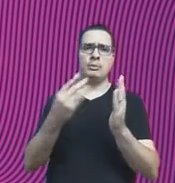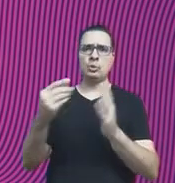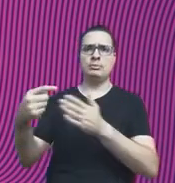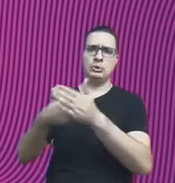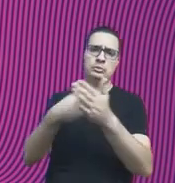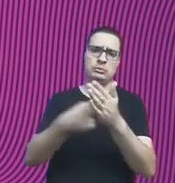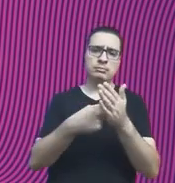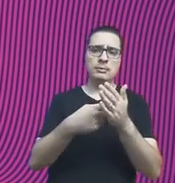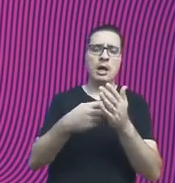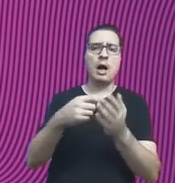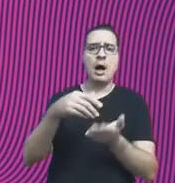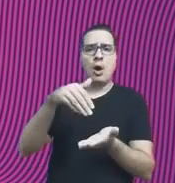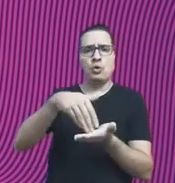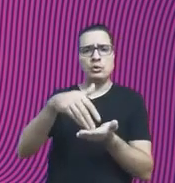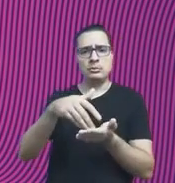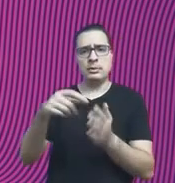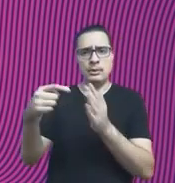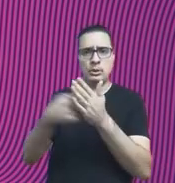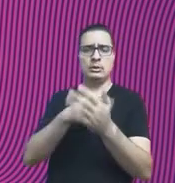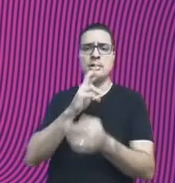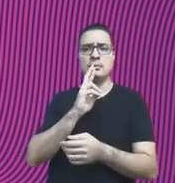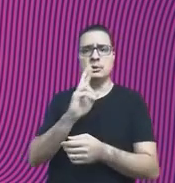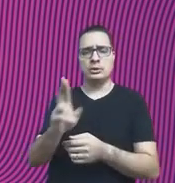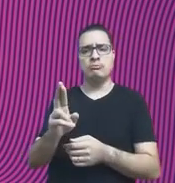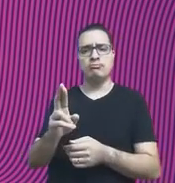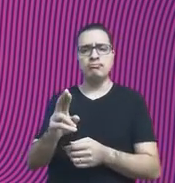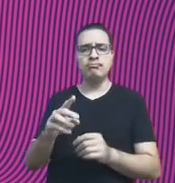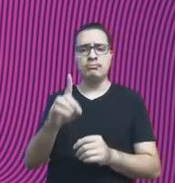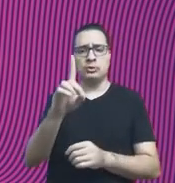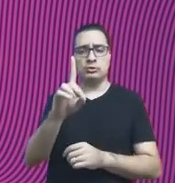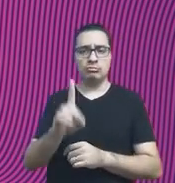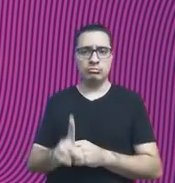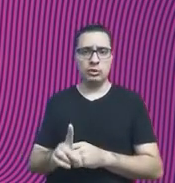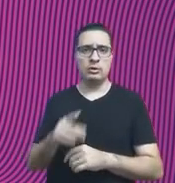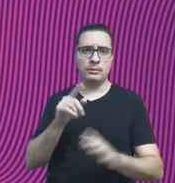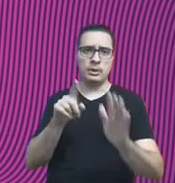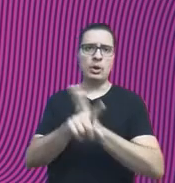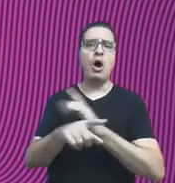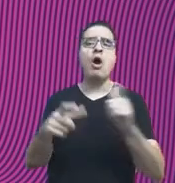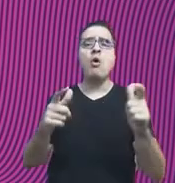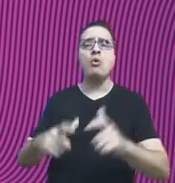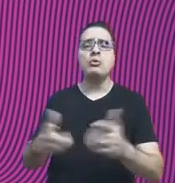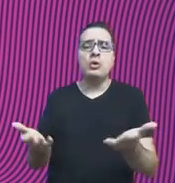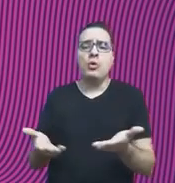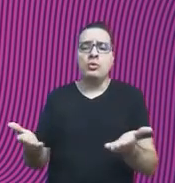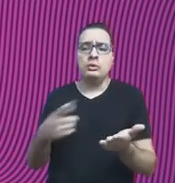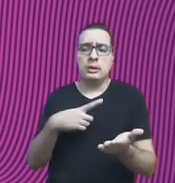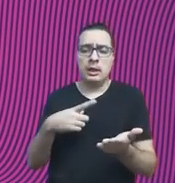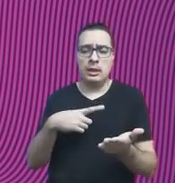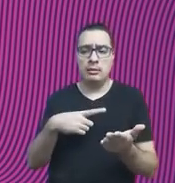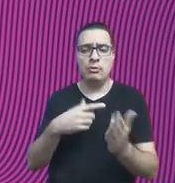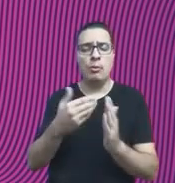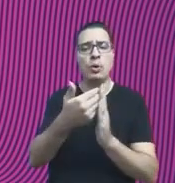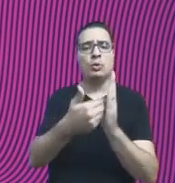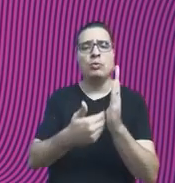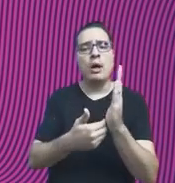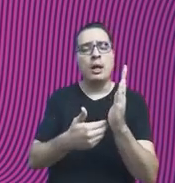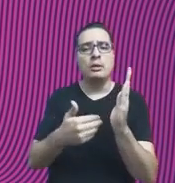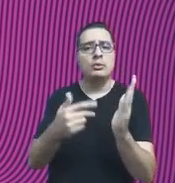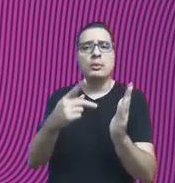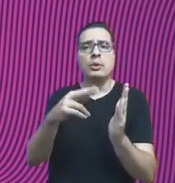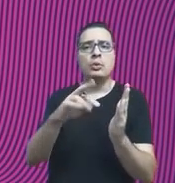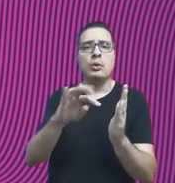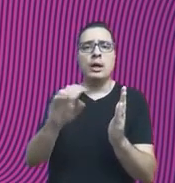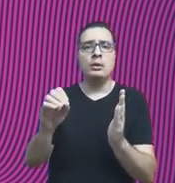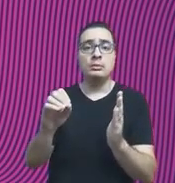nosso diretor, o Rogério Caneco, fez, que é de onde a gente está hoje em relação ao prontuário. A gente tem mais 4 minutos,